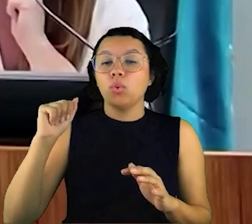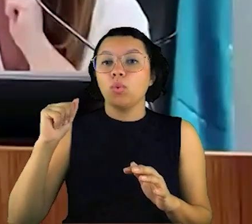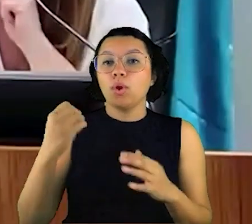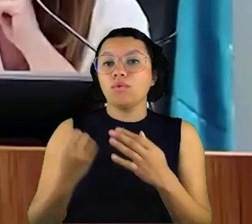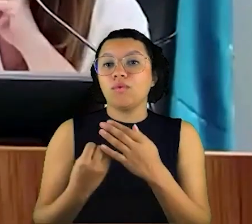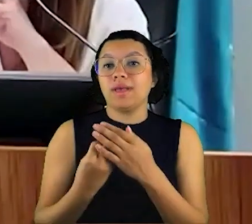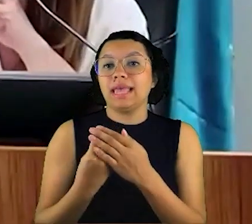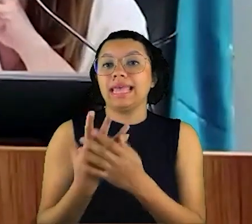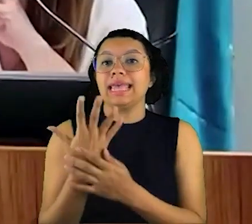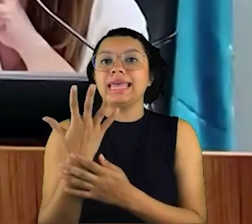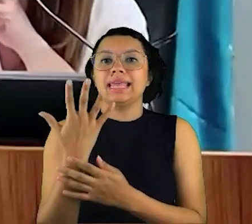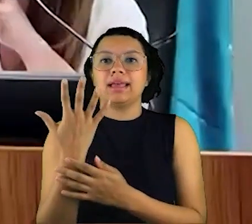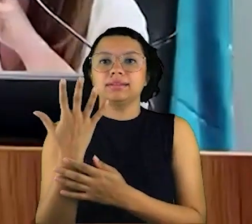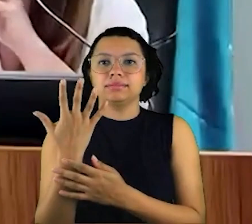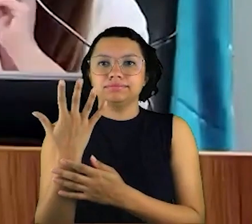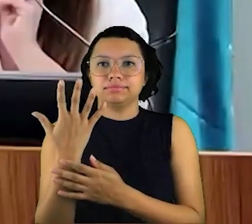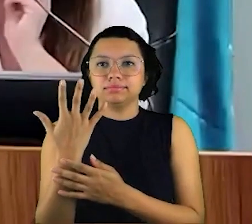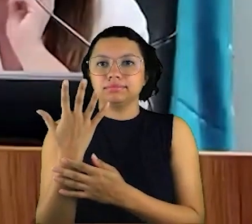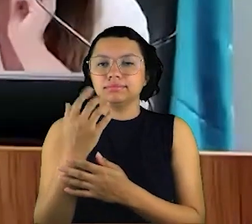criada. Nunca.